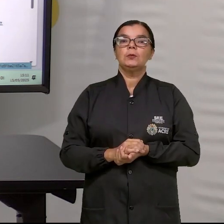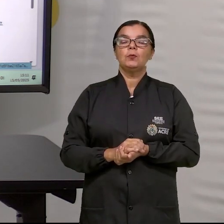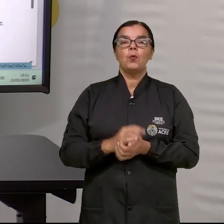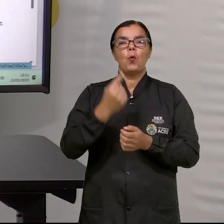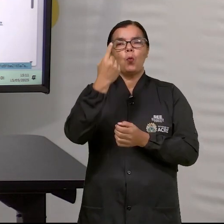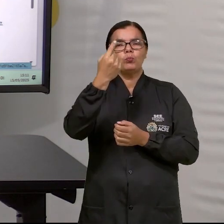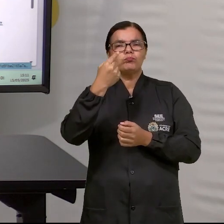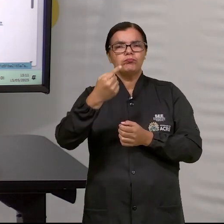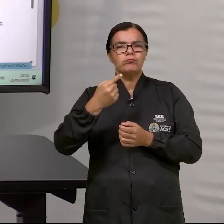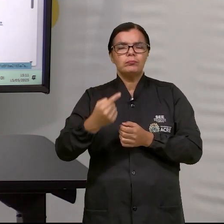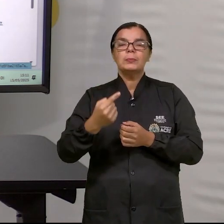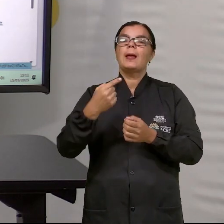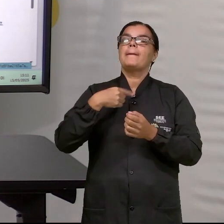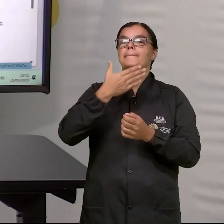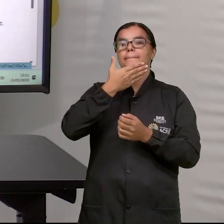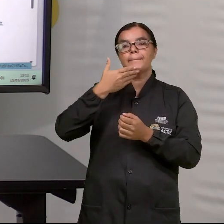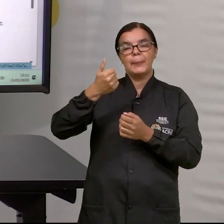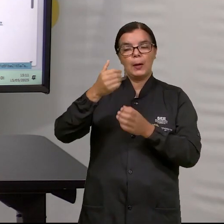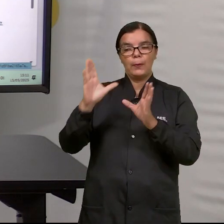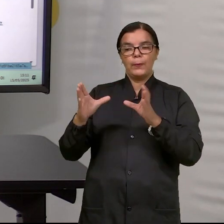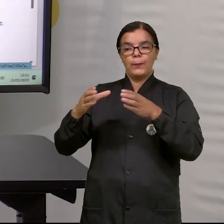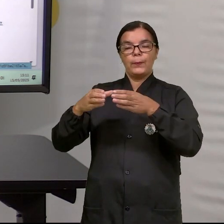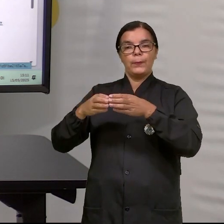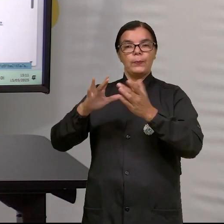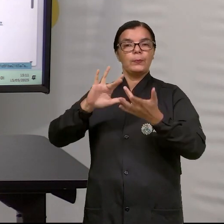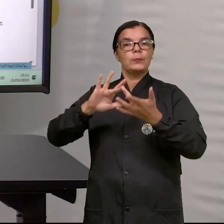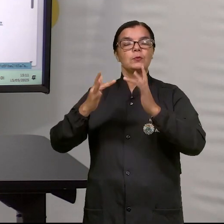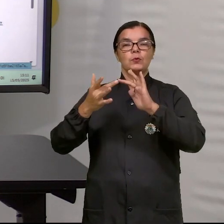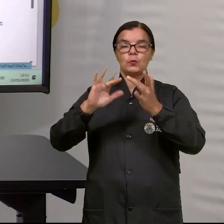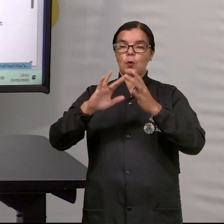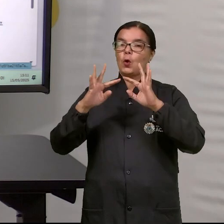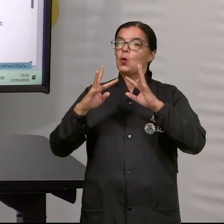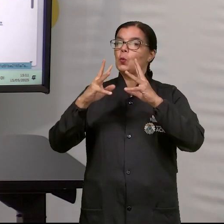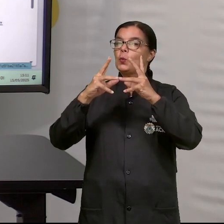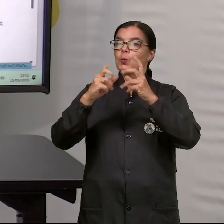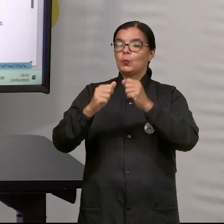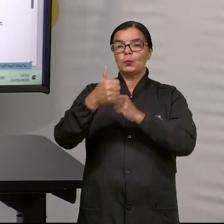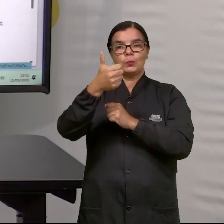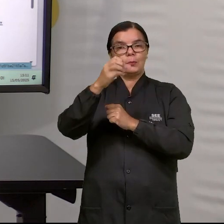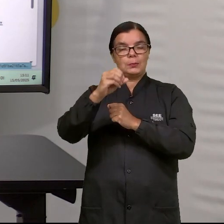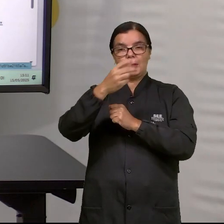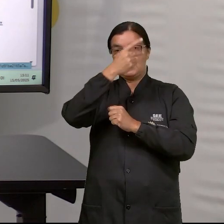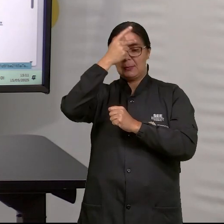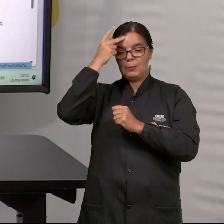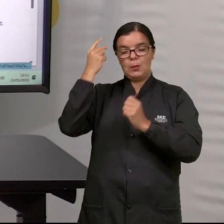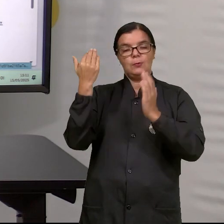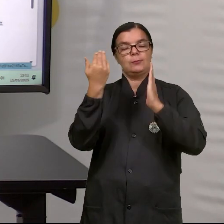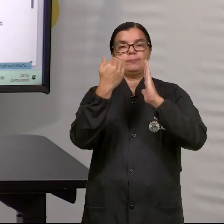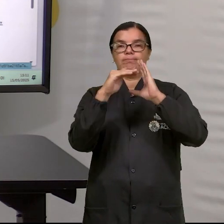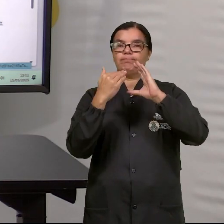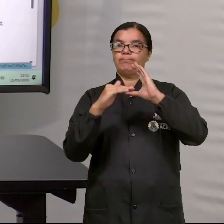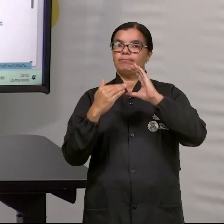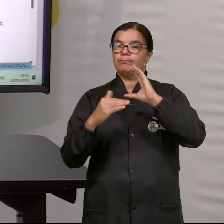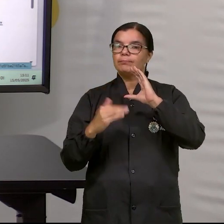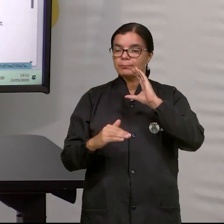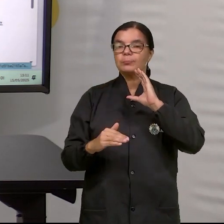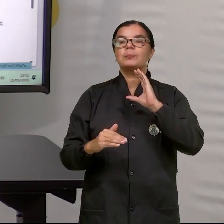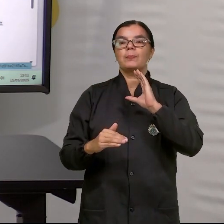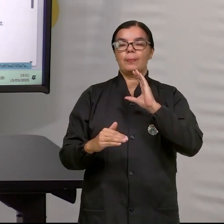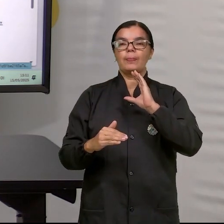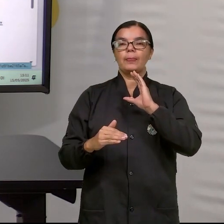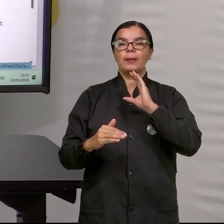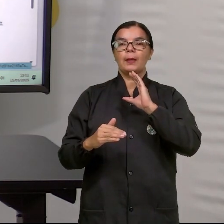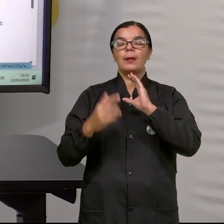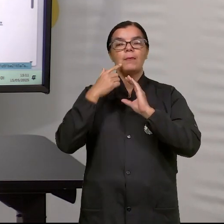por um, você cria um grupo de contatos com todas aquelas 10 pessoas dentro, aqueles 10 e-mails dentro, e você